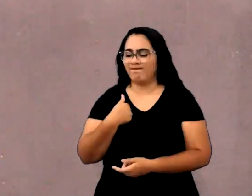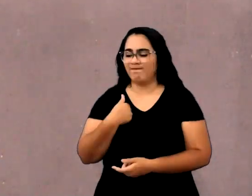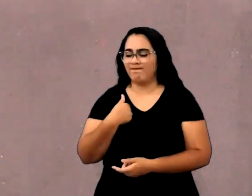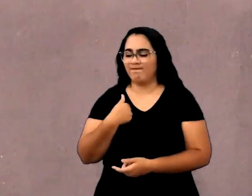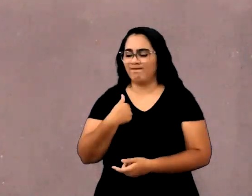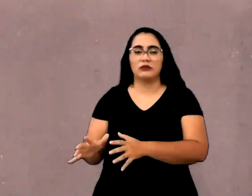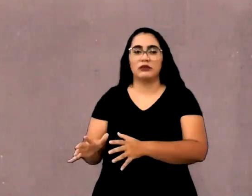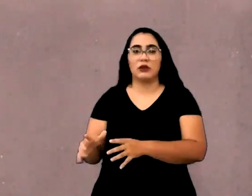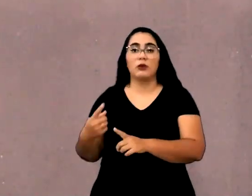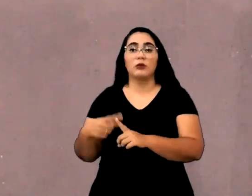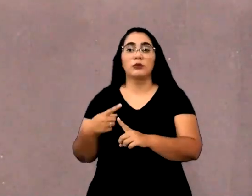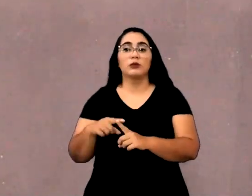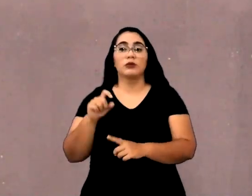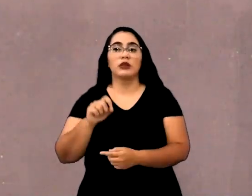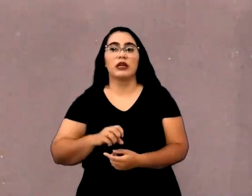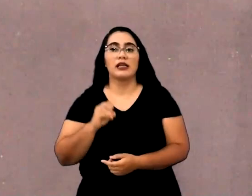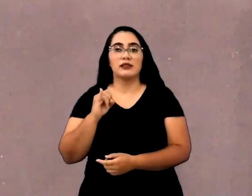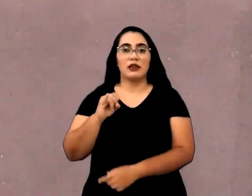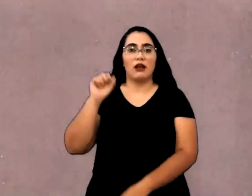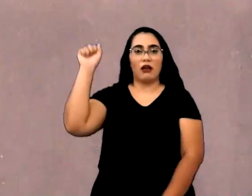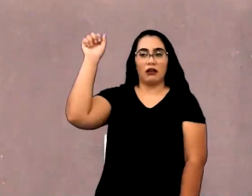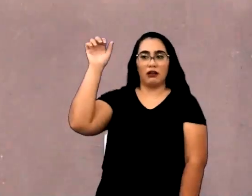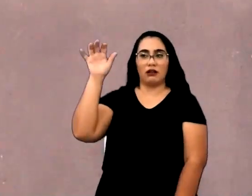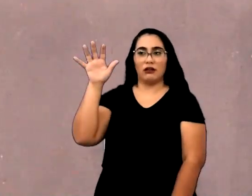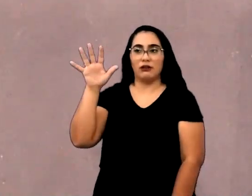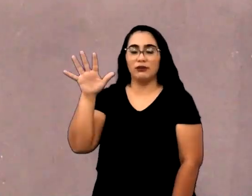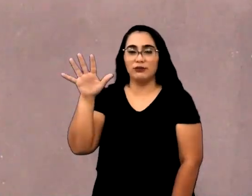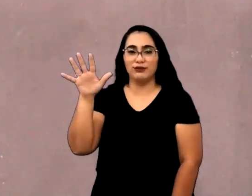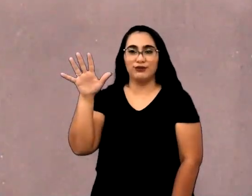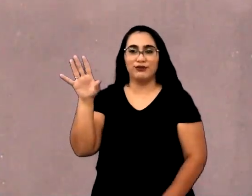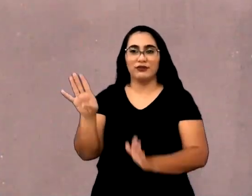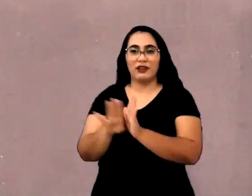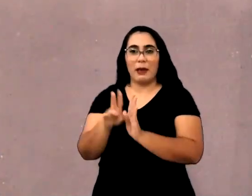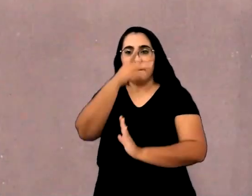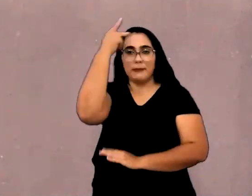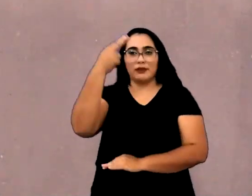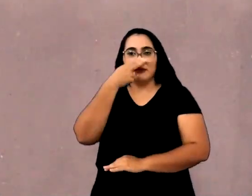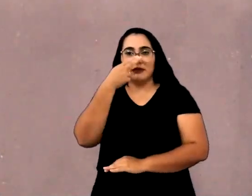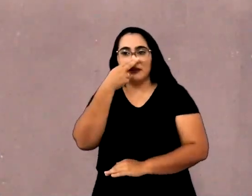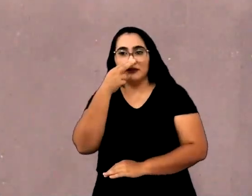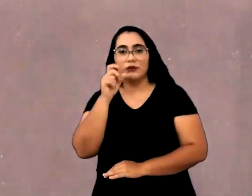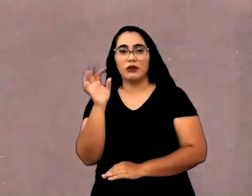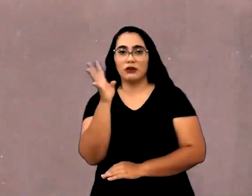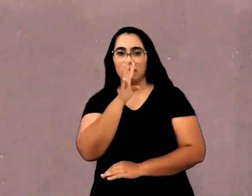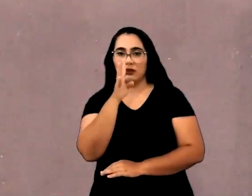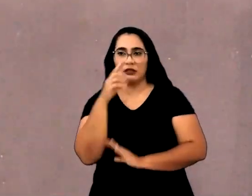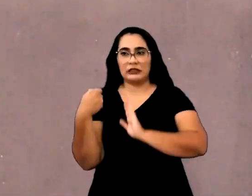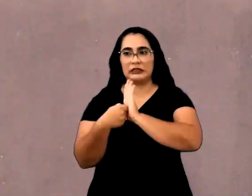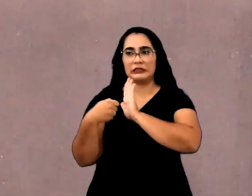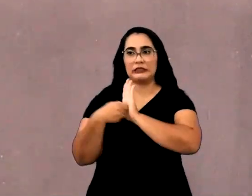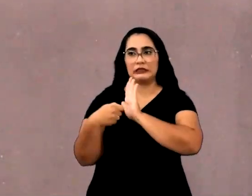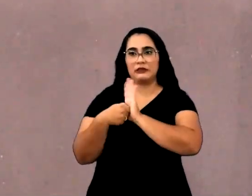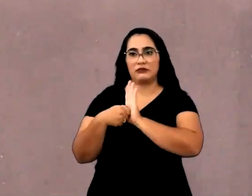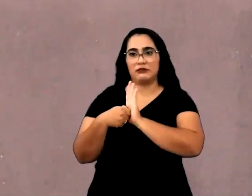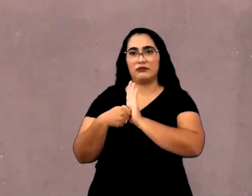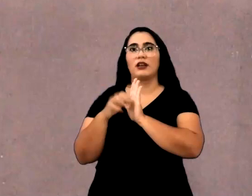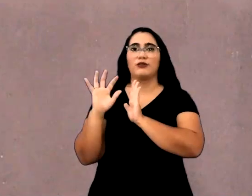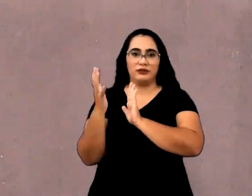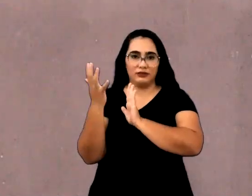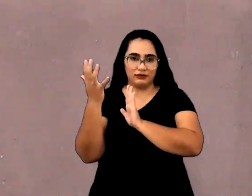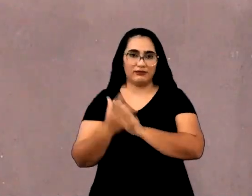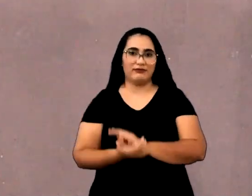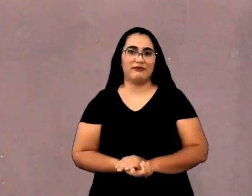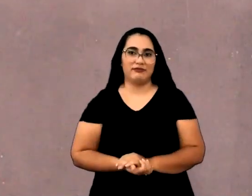Porque, meu irmão, onde a luz chega, as trevas ela vai lhe perturbar. Pode se preparar sobre